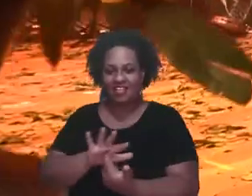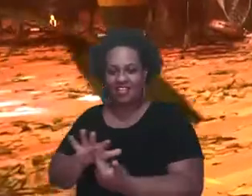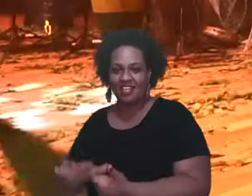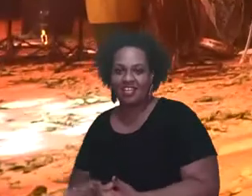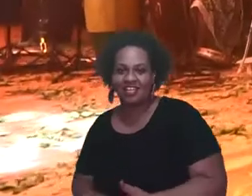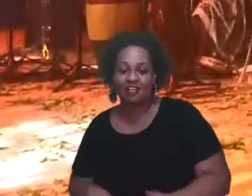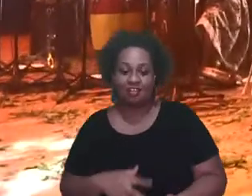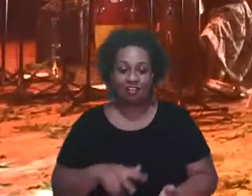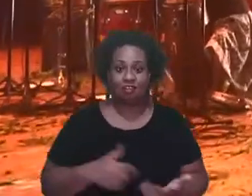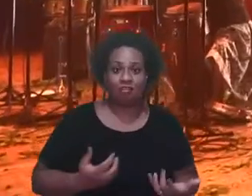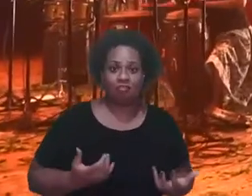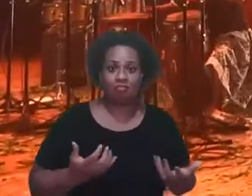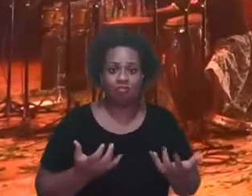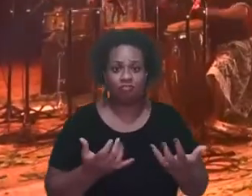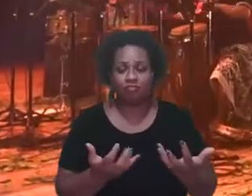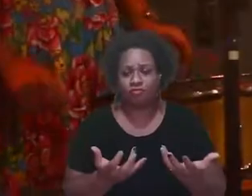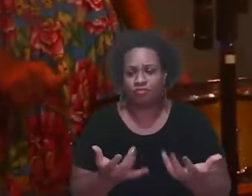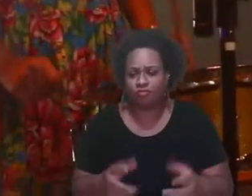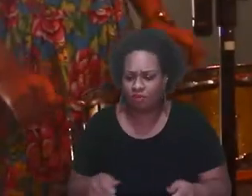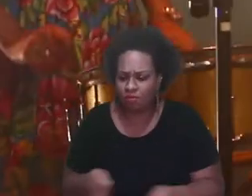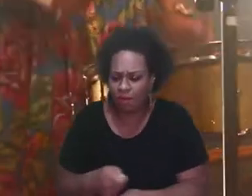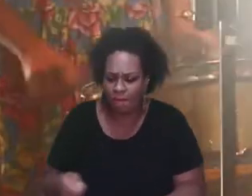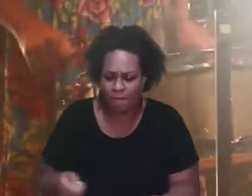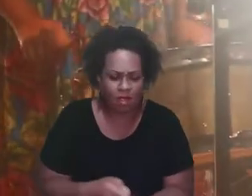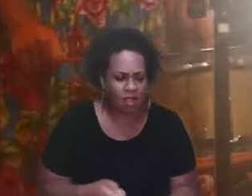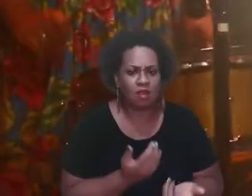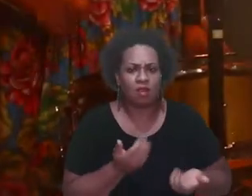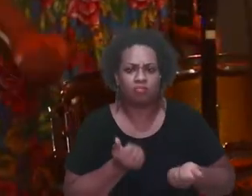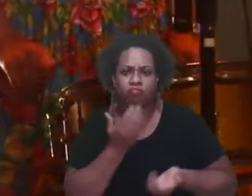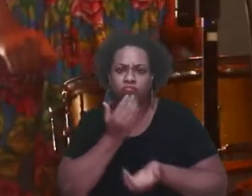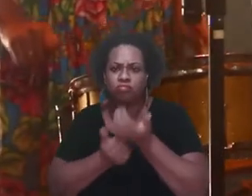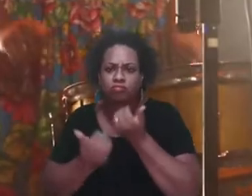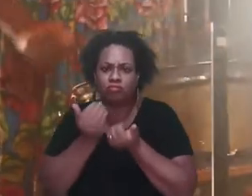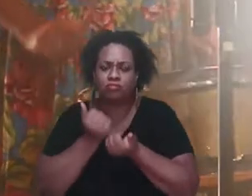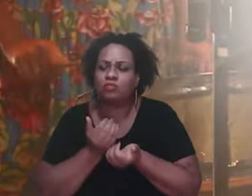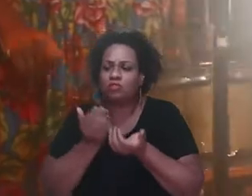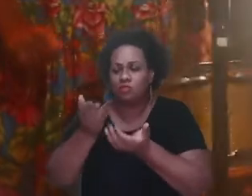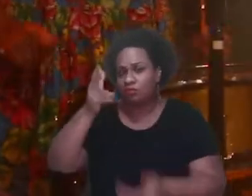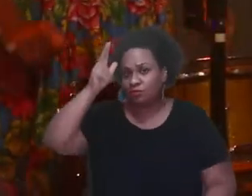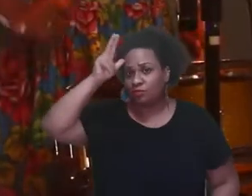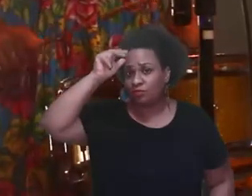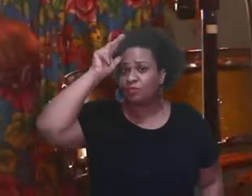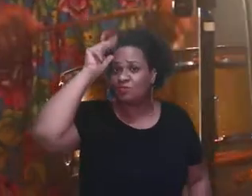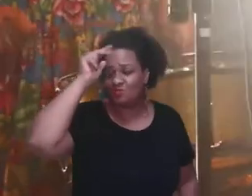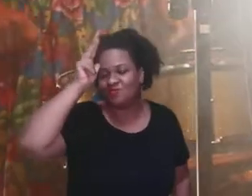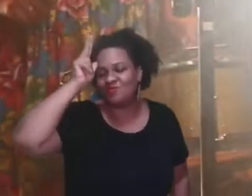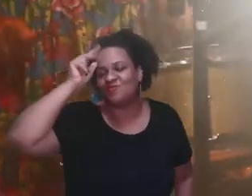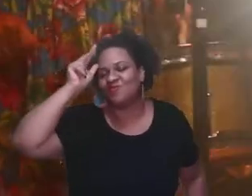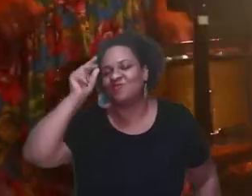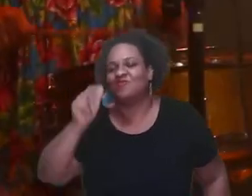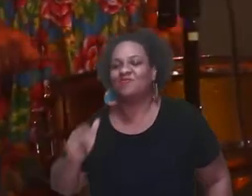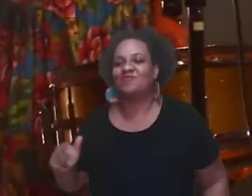meu bebê eu vou botar da Bíblia meu cavalo comer na cabina deu